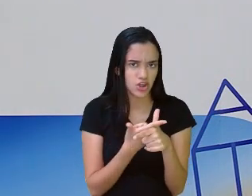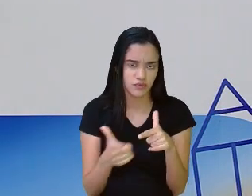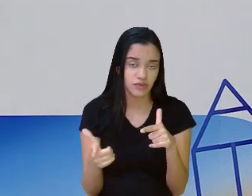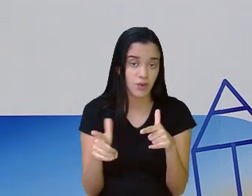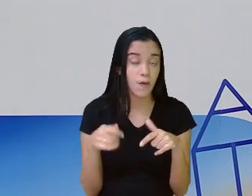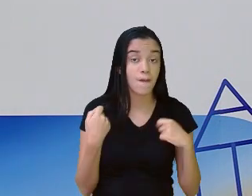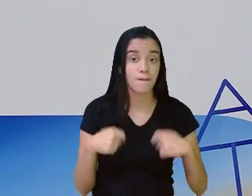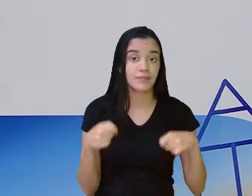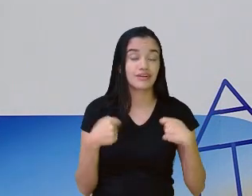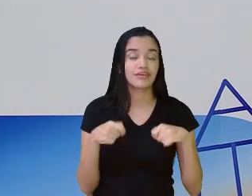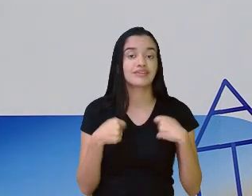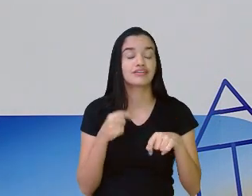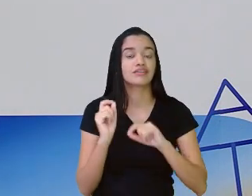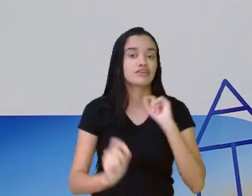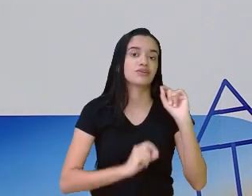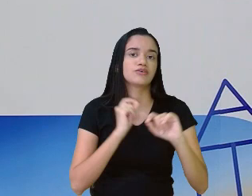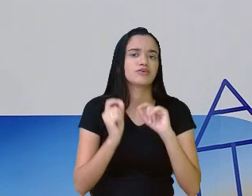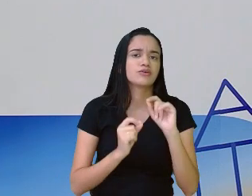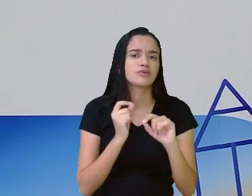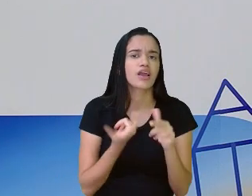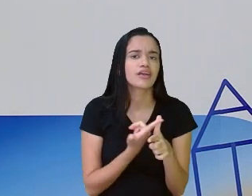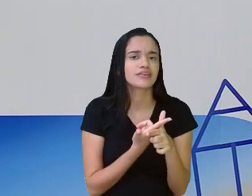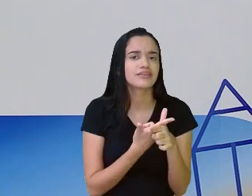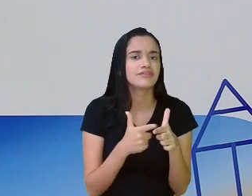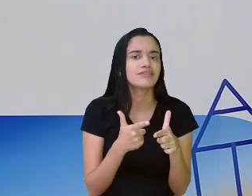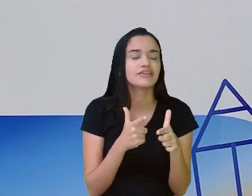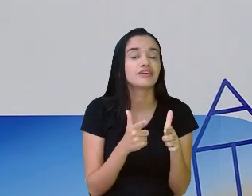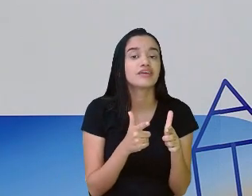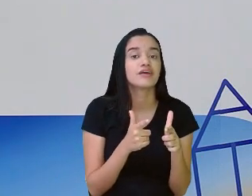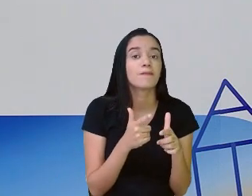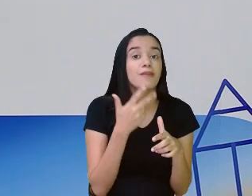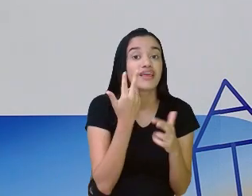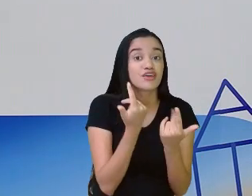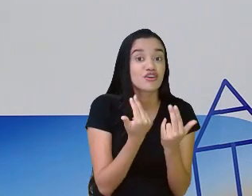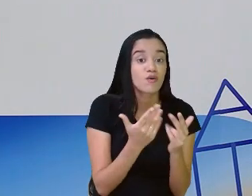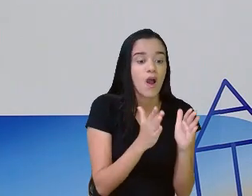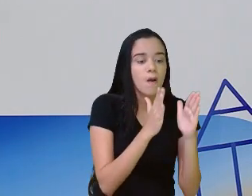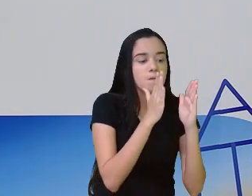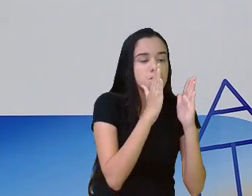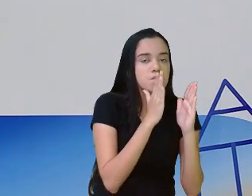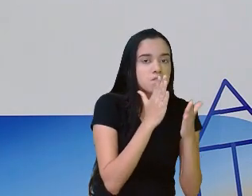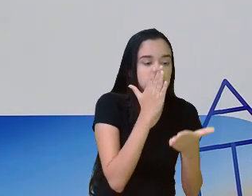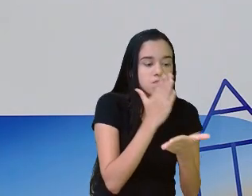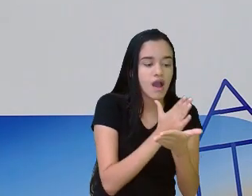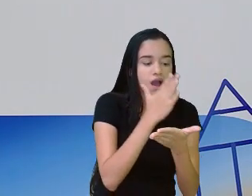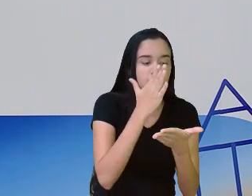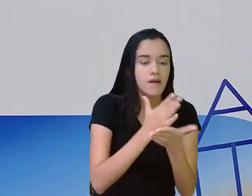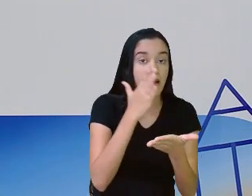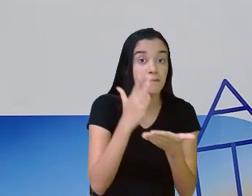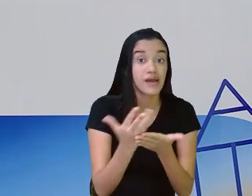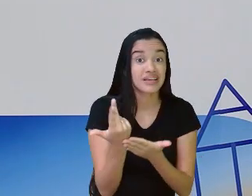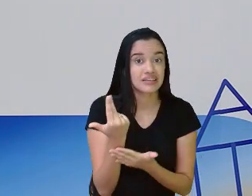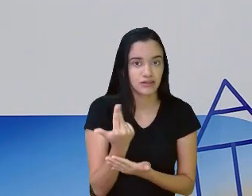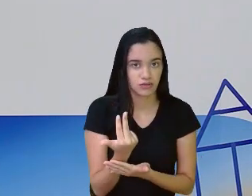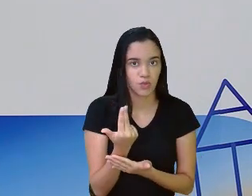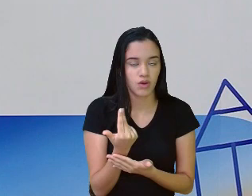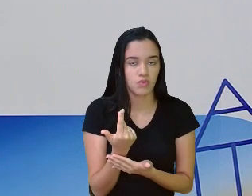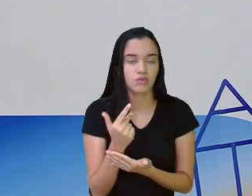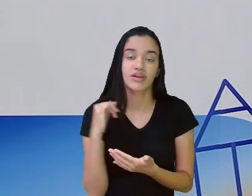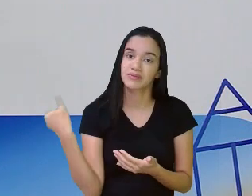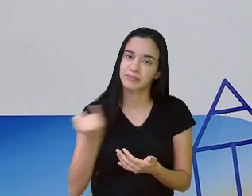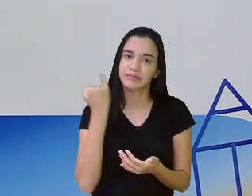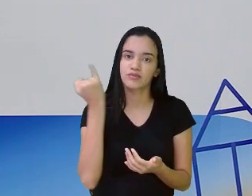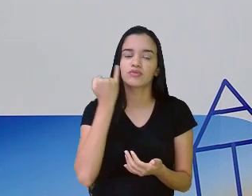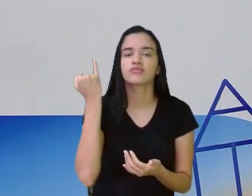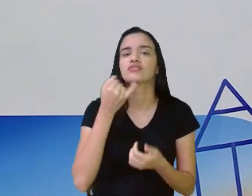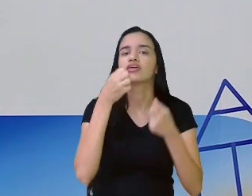Eu preciso dividir em partes iguais. Isso é importante. Quando a gente